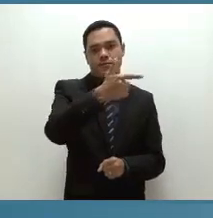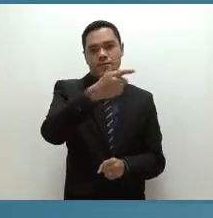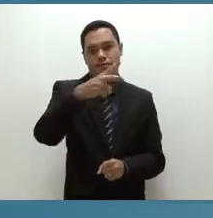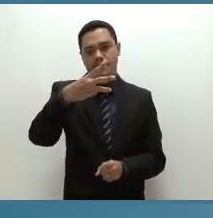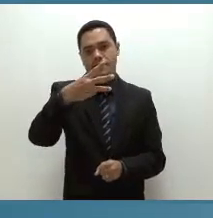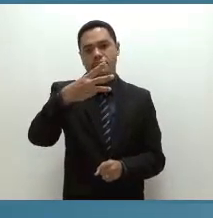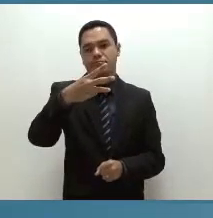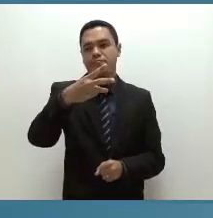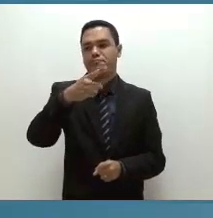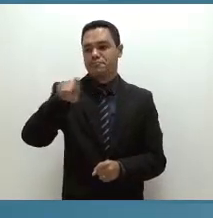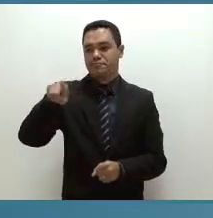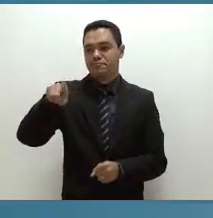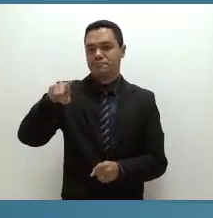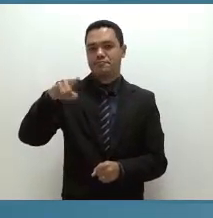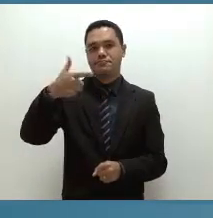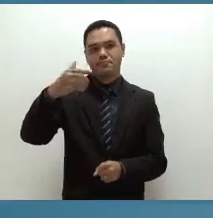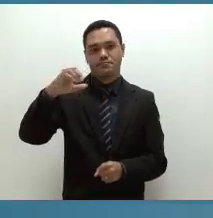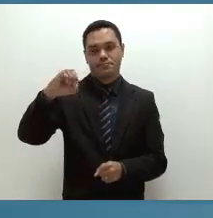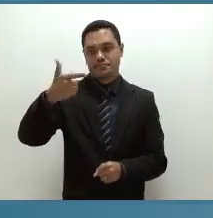2023-2025.